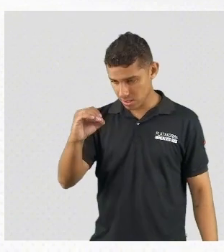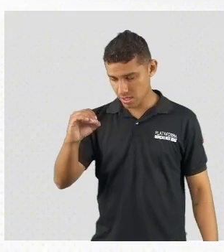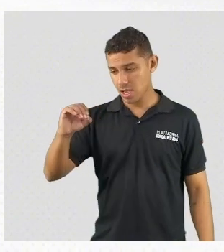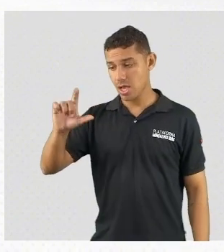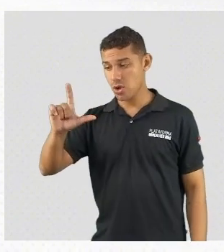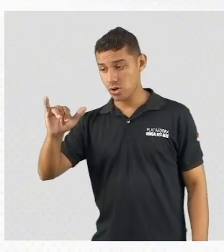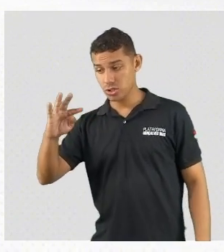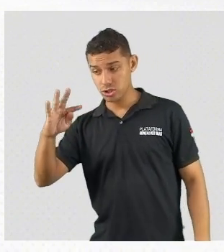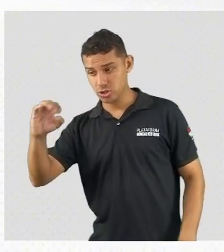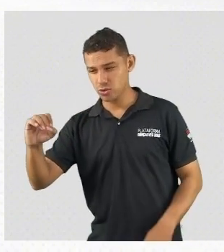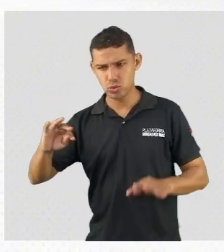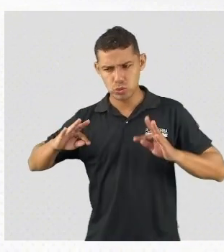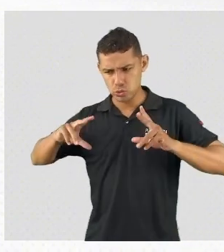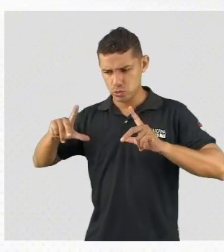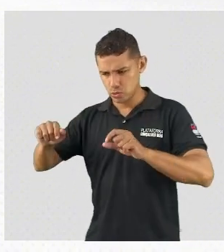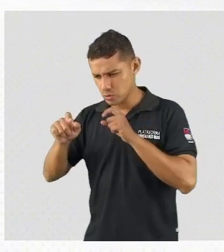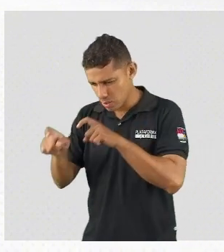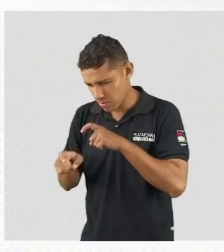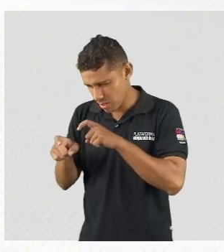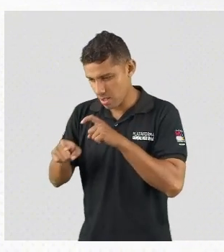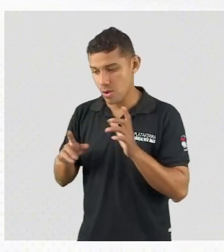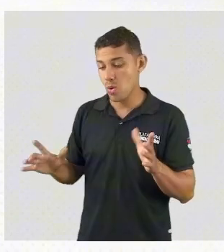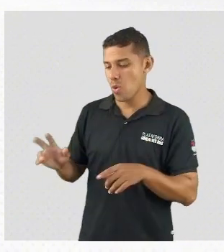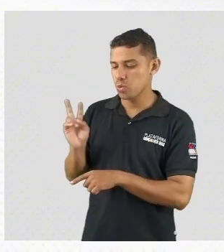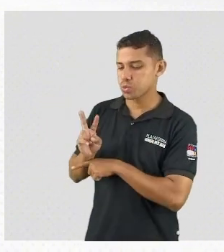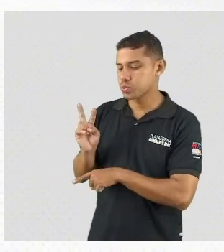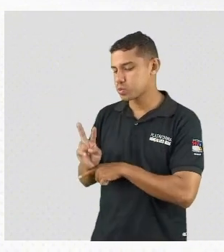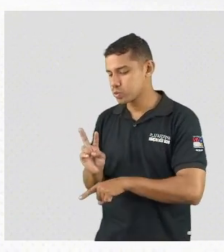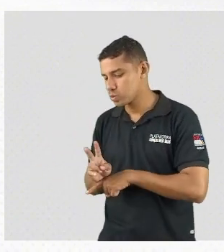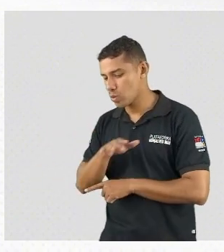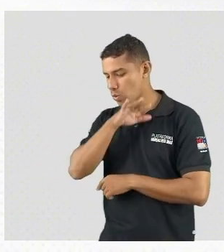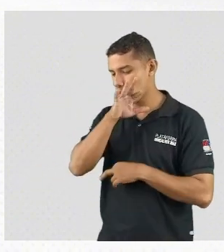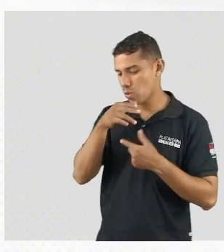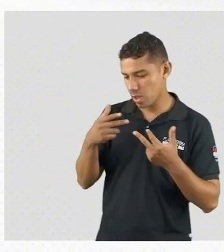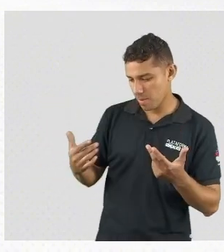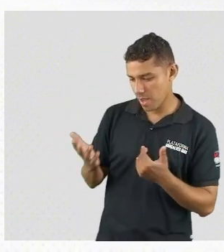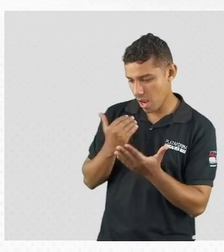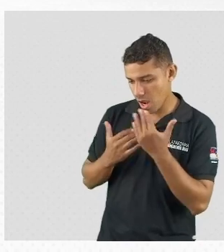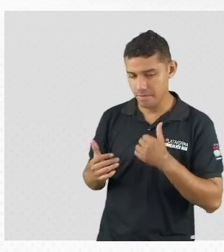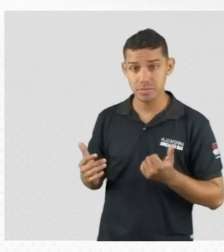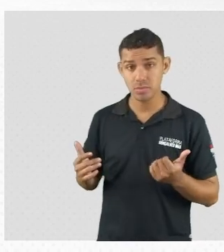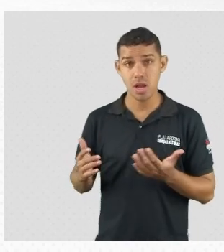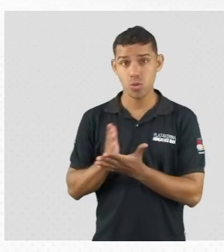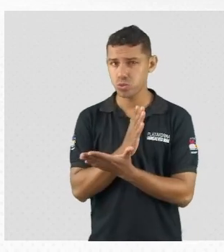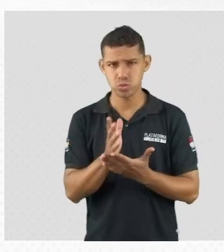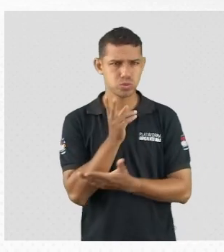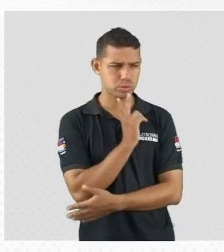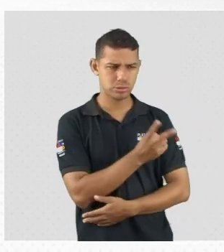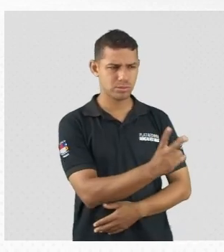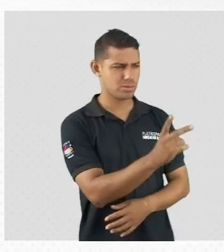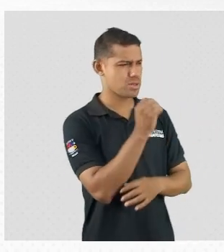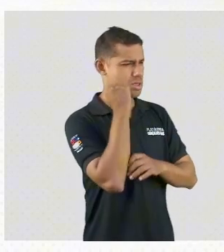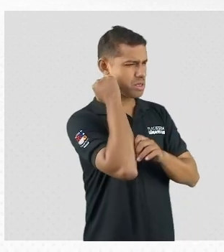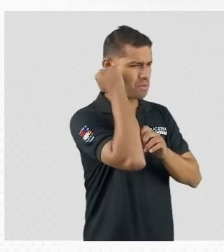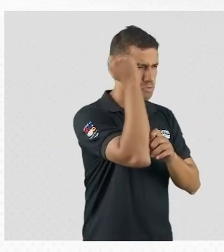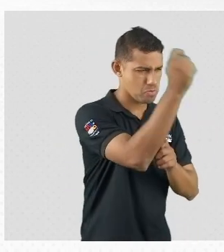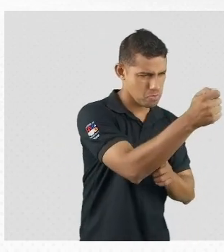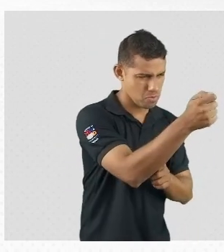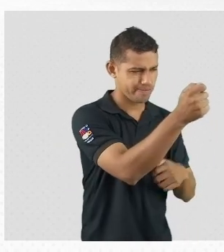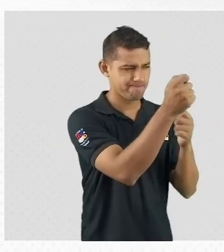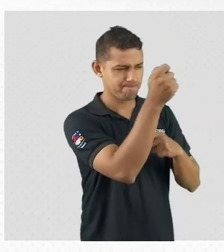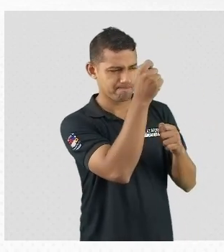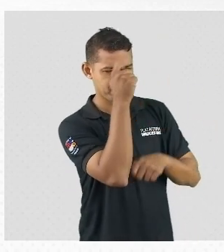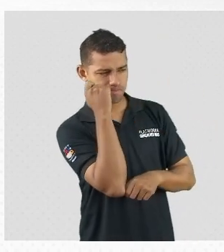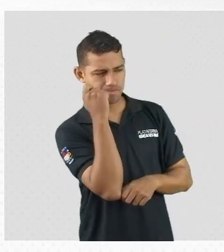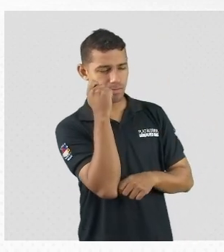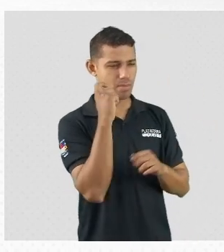começou a plantar, ou a domesticar, por exemplo, animais para a sua alimentação. Alguns continuaram a pescar, continuaram a caçar, continuaram a